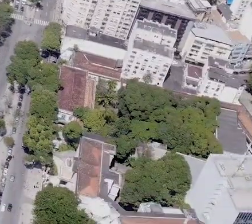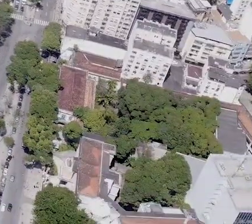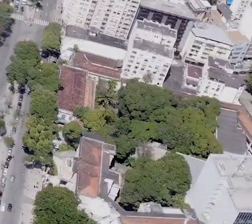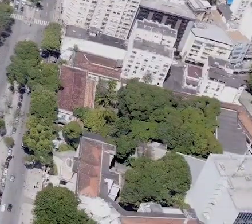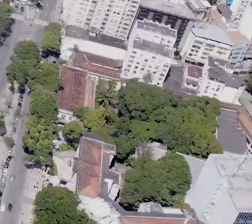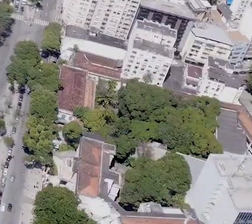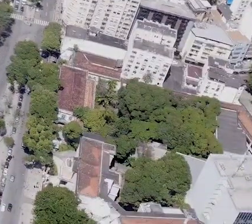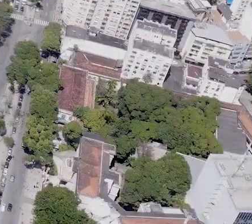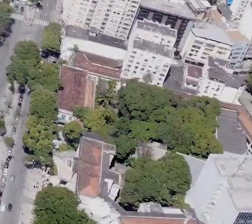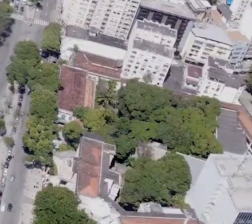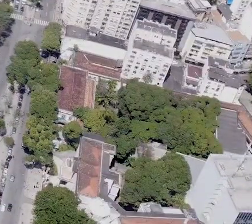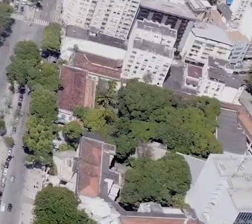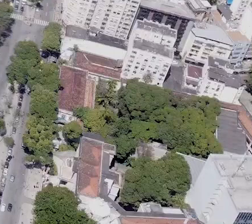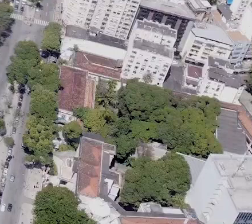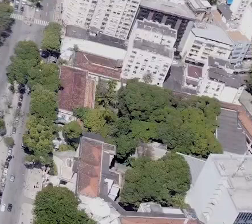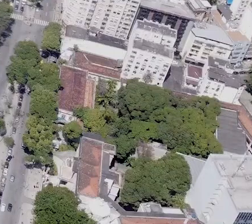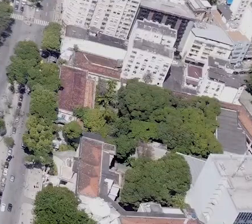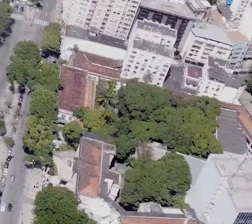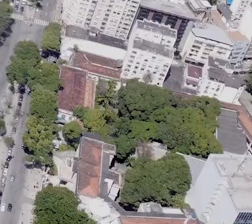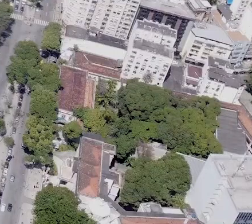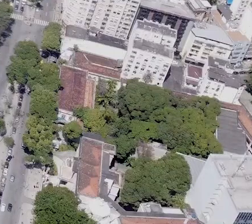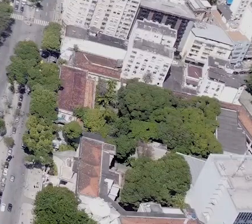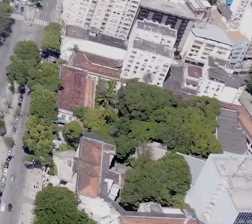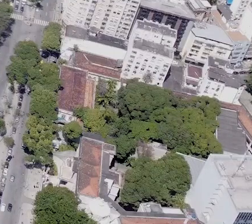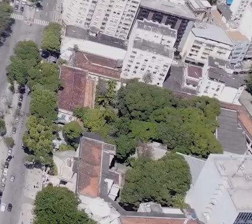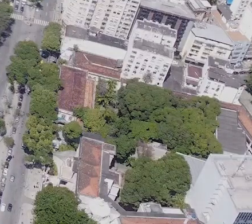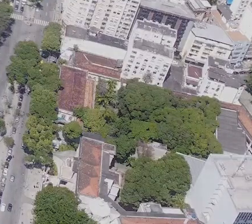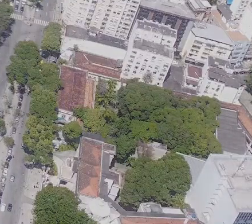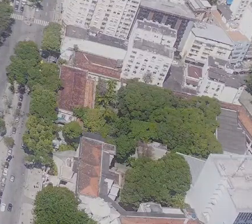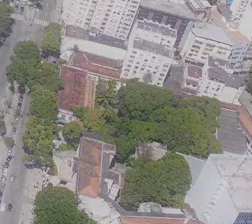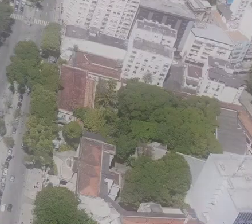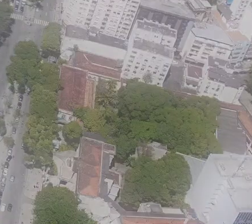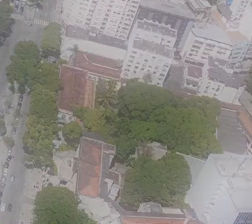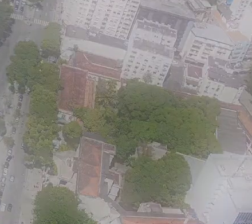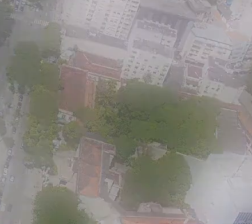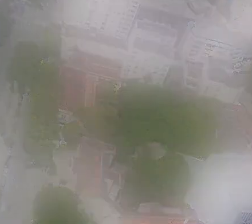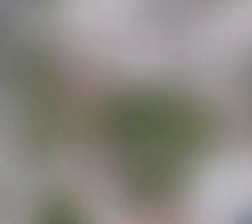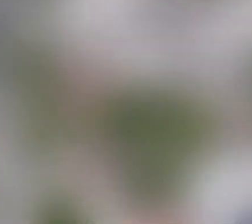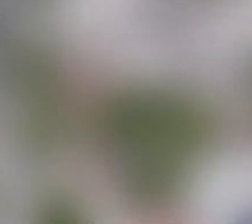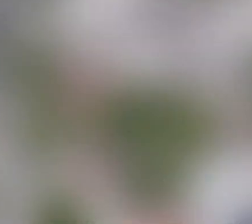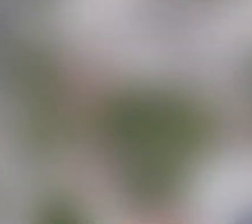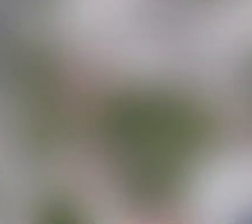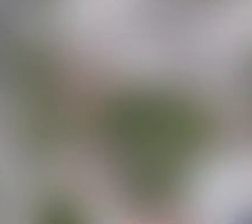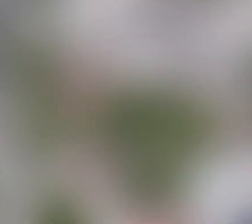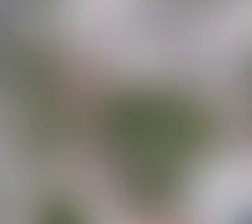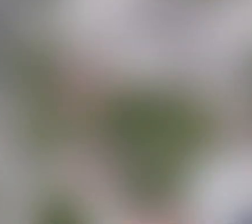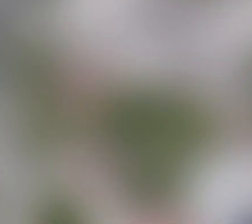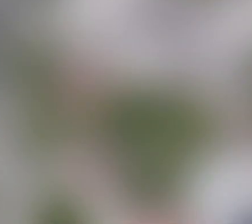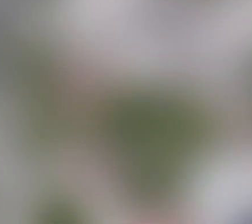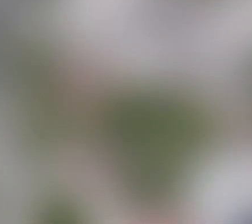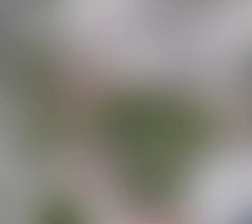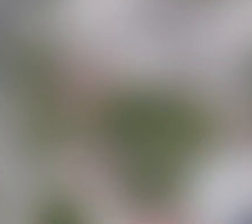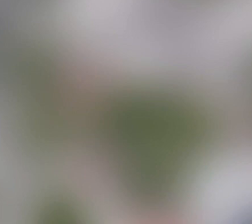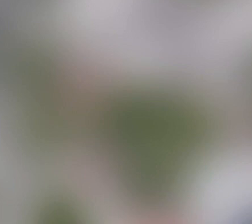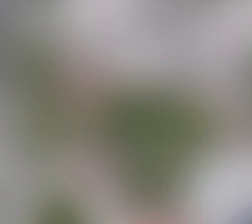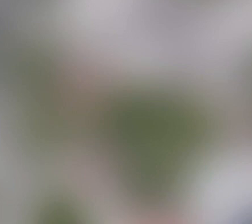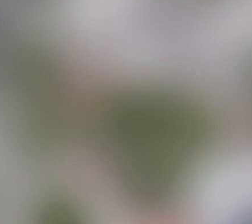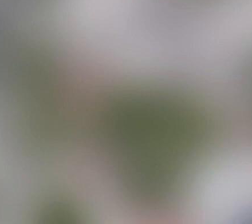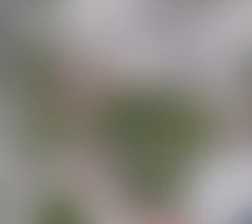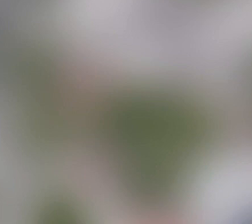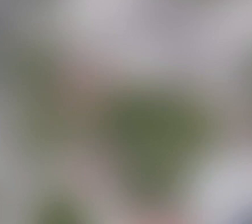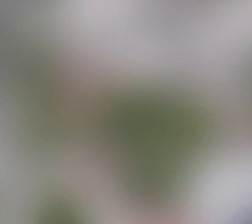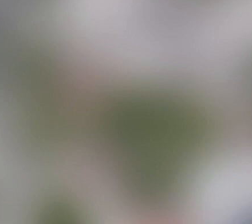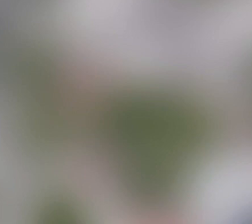A imagem congela. Animação. A igreja de Nossa Senhora da Glória e parte da área ao redor são envolvidas por um círculo vermelho. A